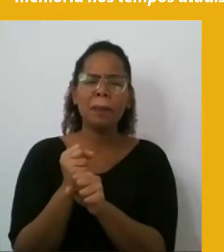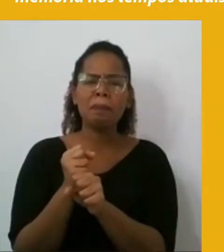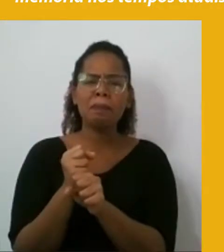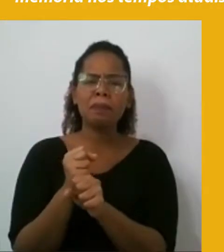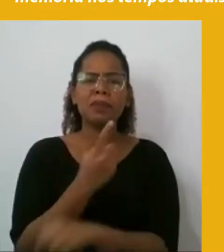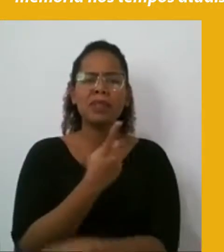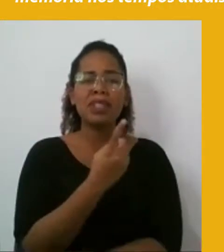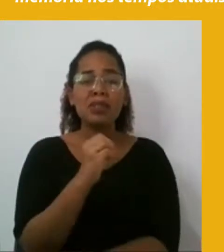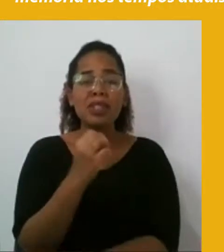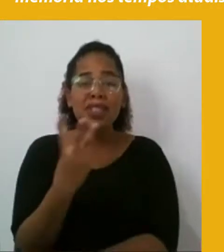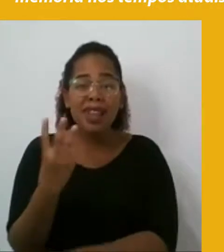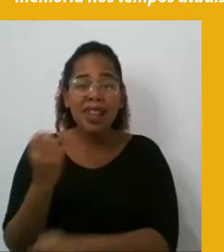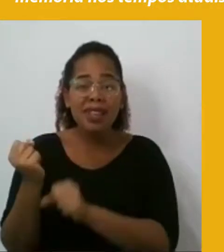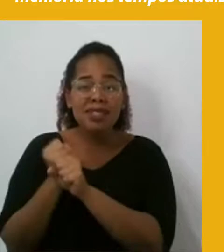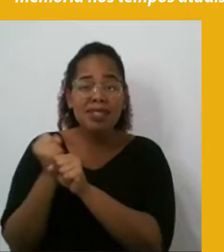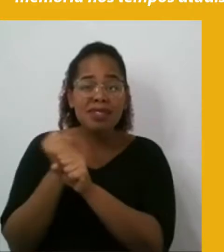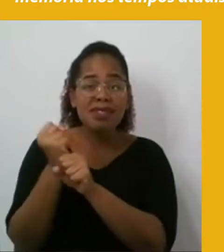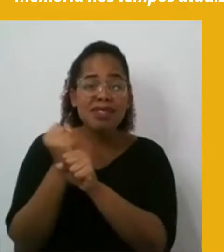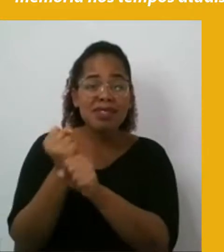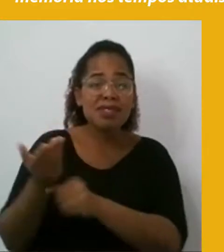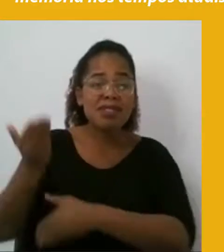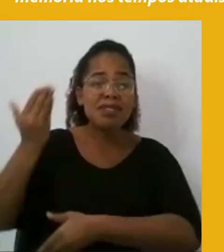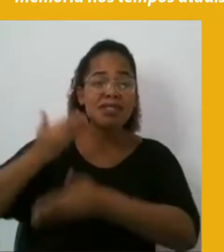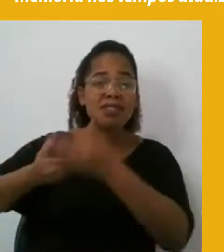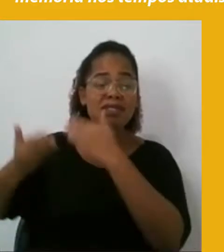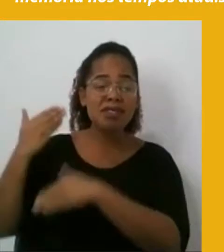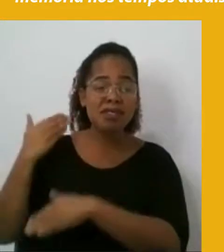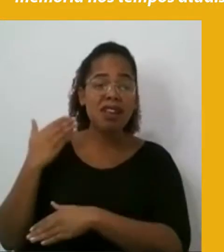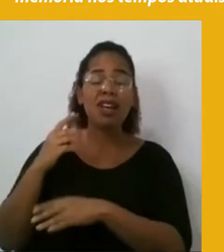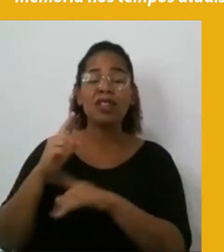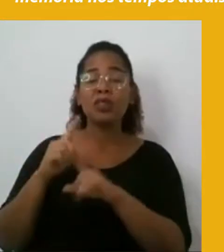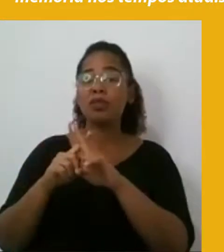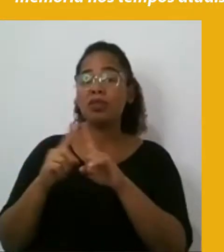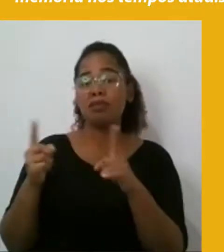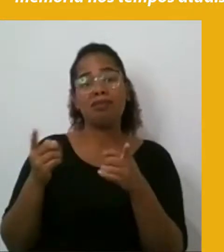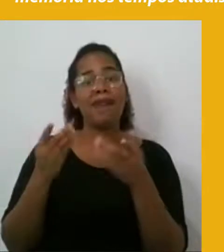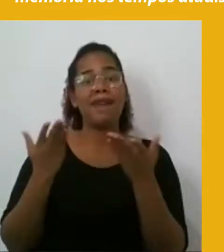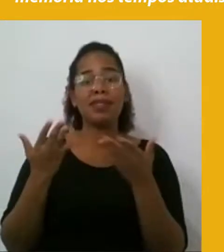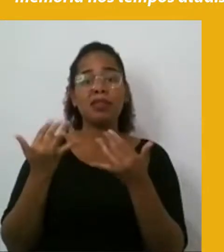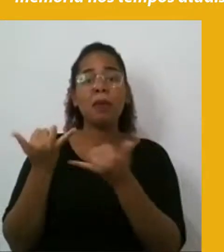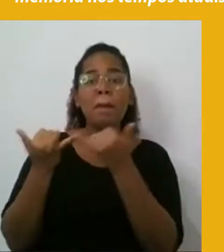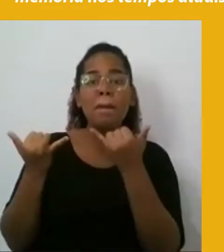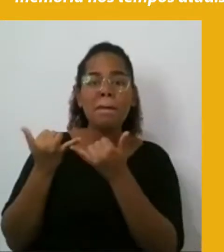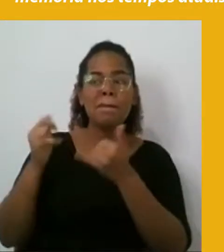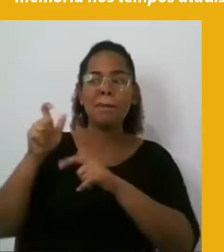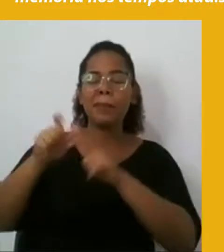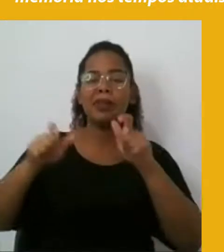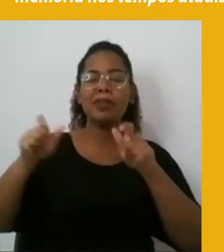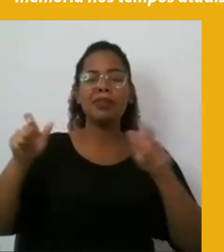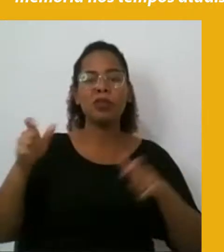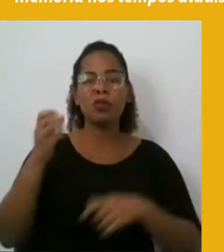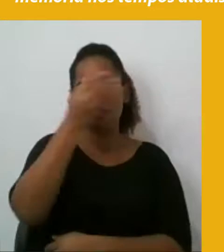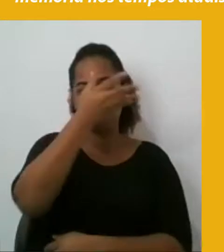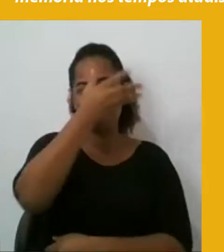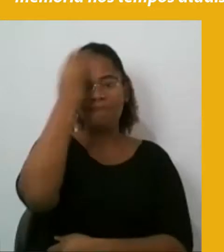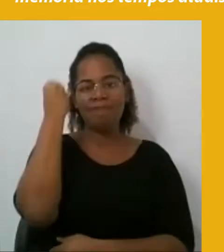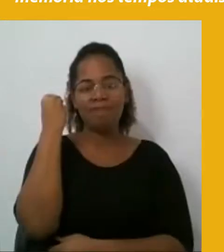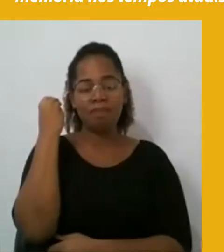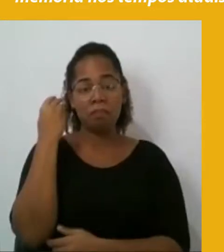103 anos atrás, e parece que não aprendemos. E agora? Será que a gente vai aprender alguma coisa?